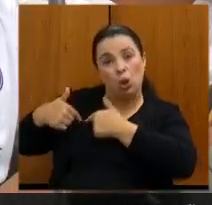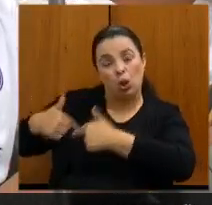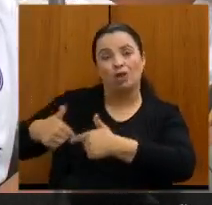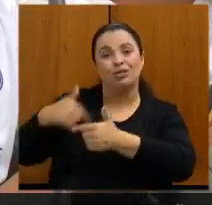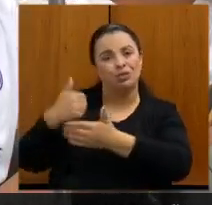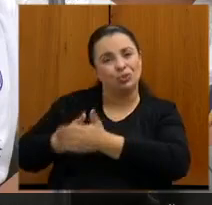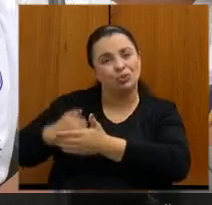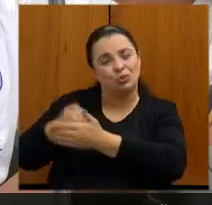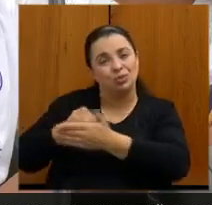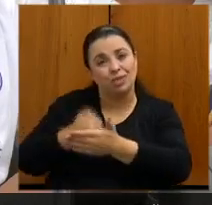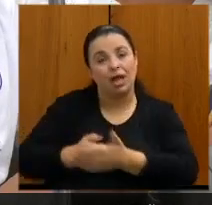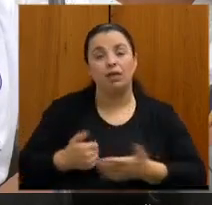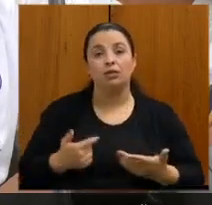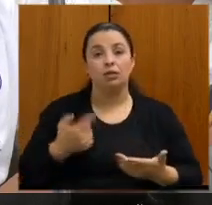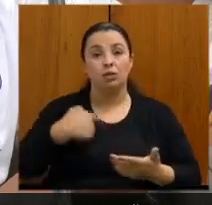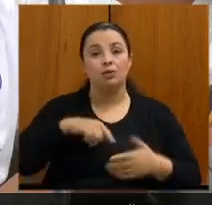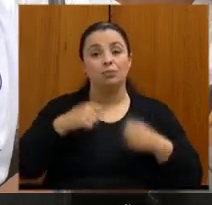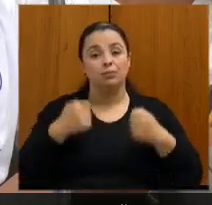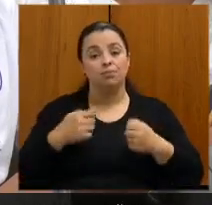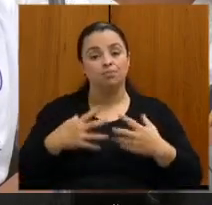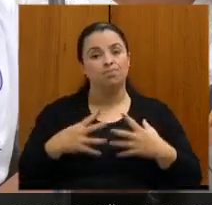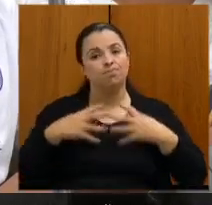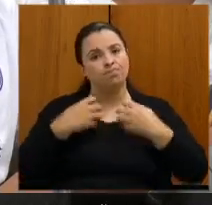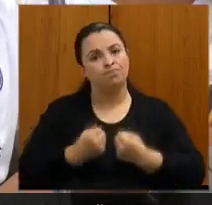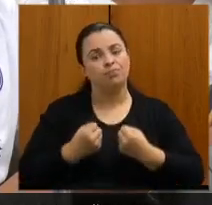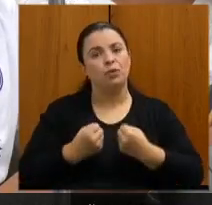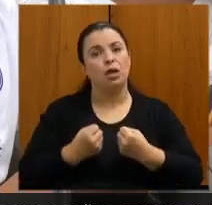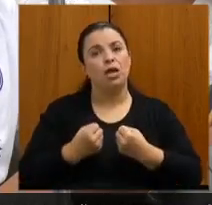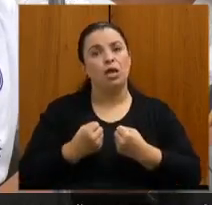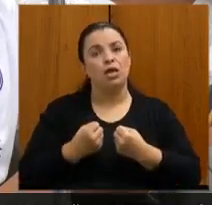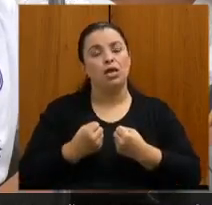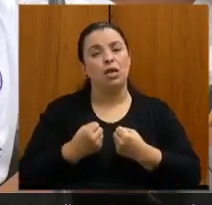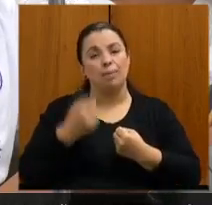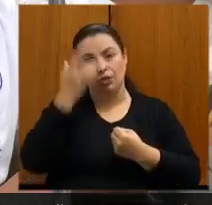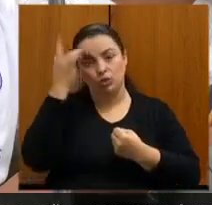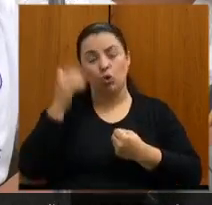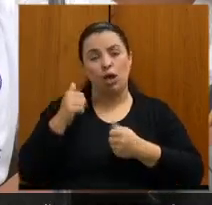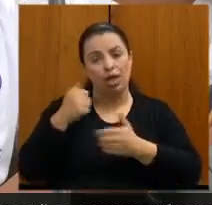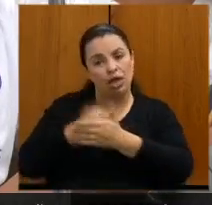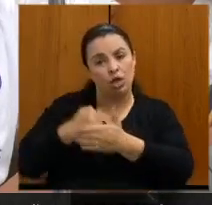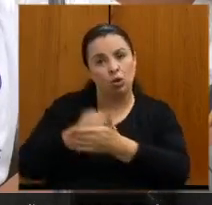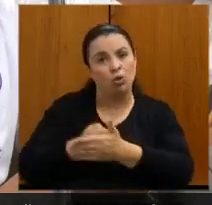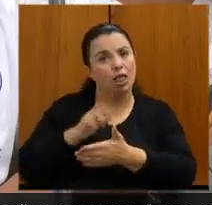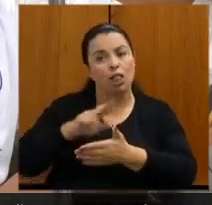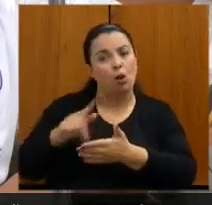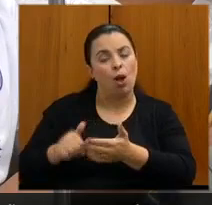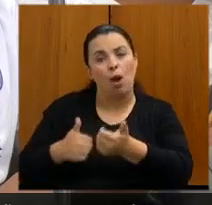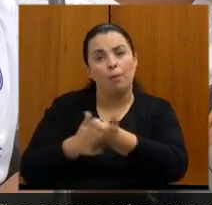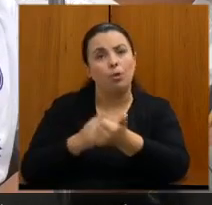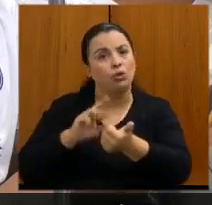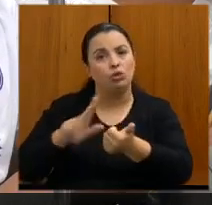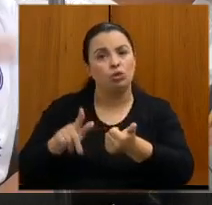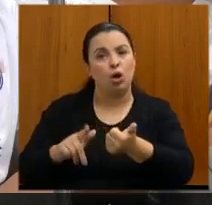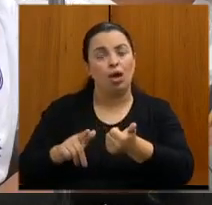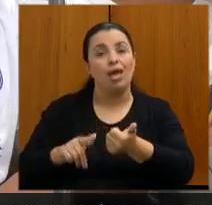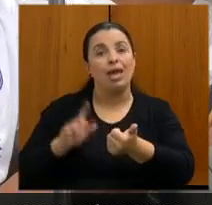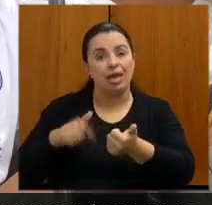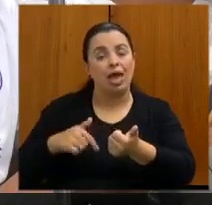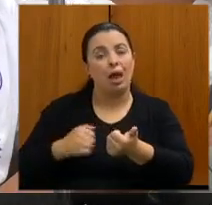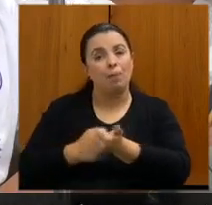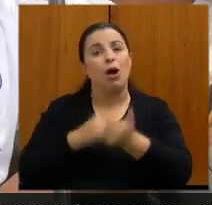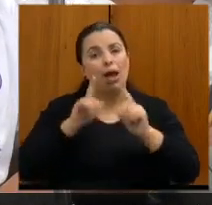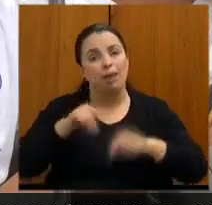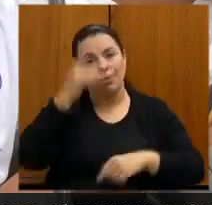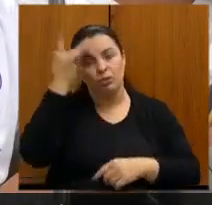apropriar mais disso De que Quem casa a luta não é quem apoia a luta é quem tá lá morando é quem tá lá sofrendo